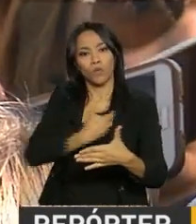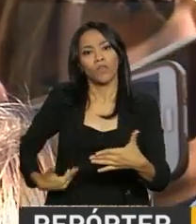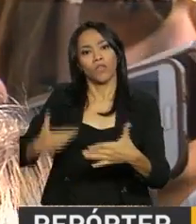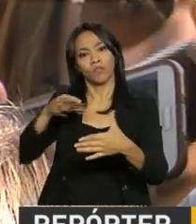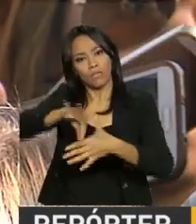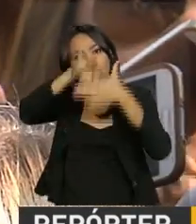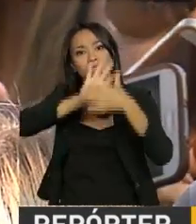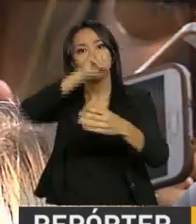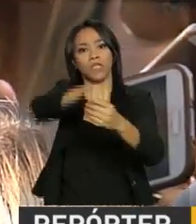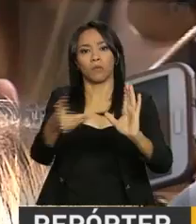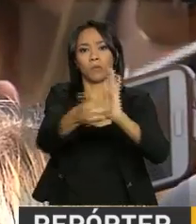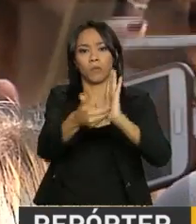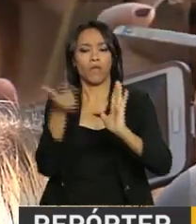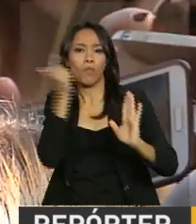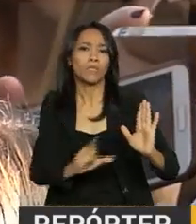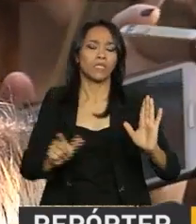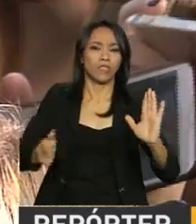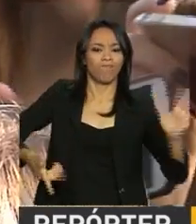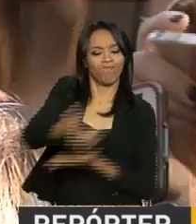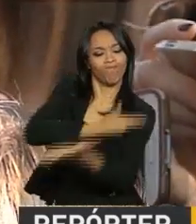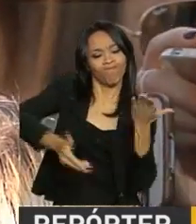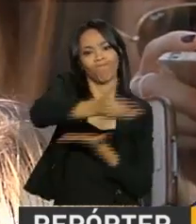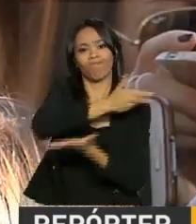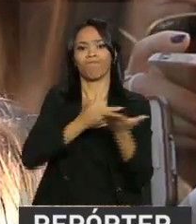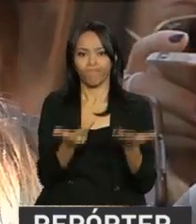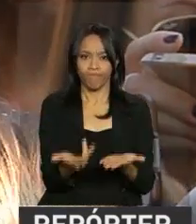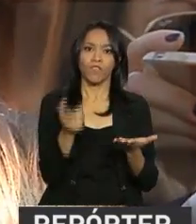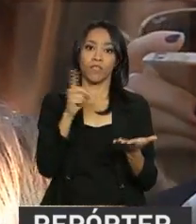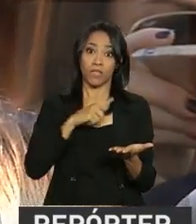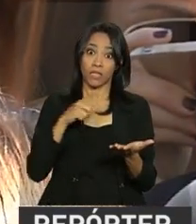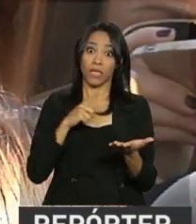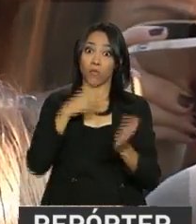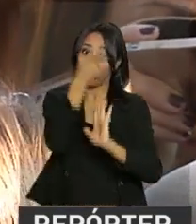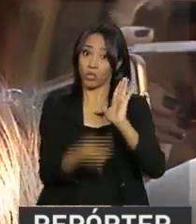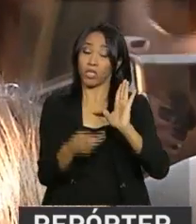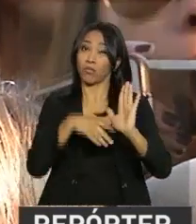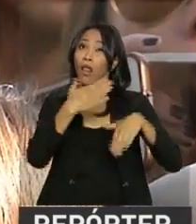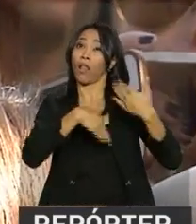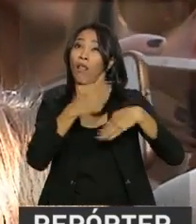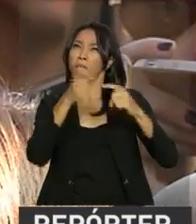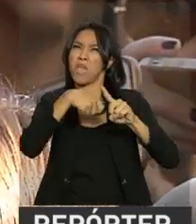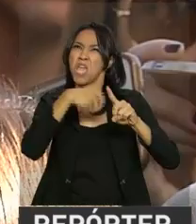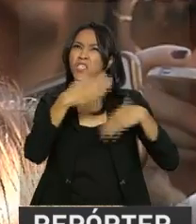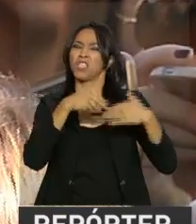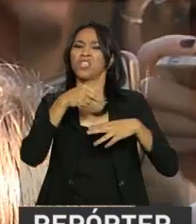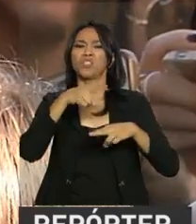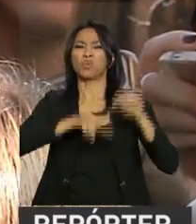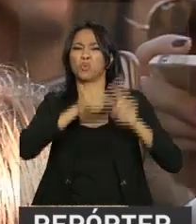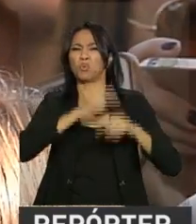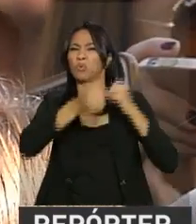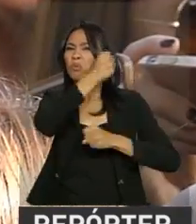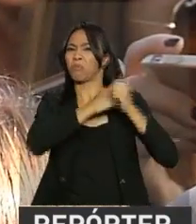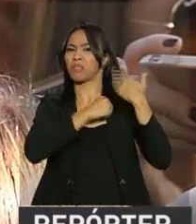e colher Mais uma vitória em relação à questão da dru que tá tramitando desde 10 meses já desde julho do ano passado